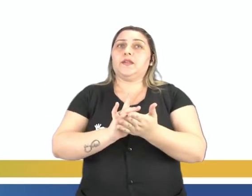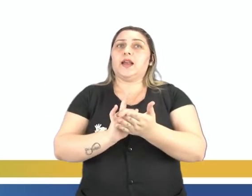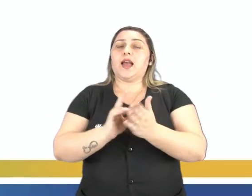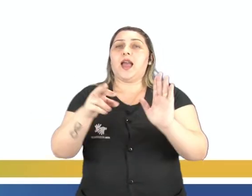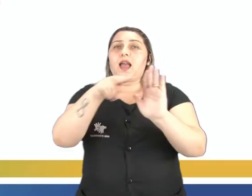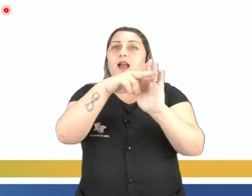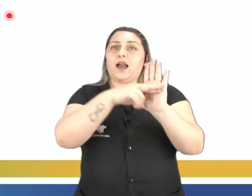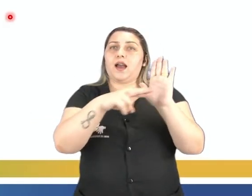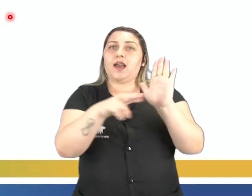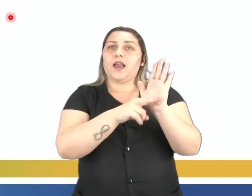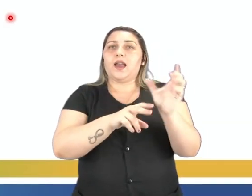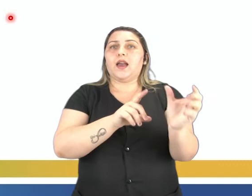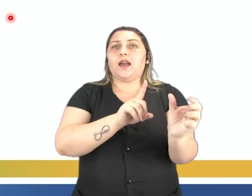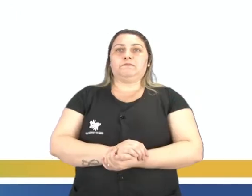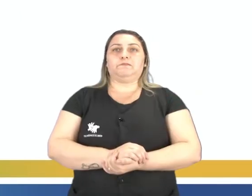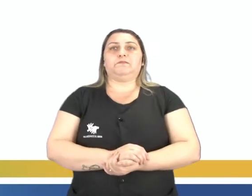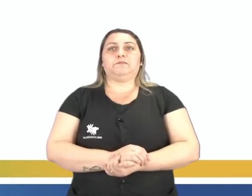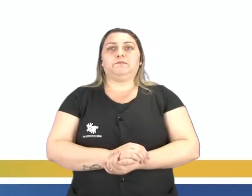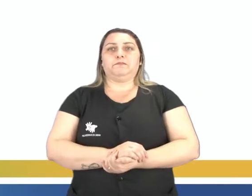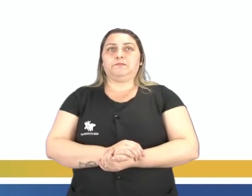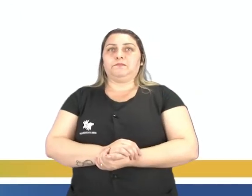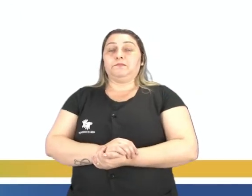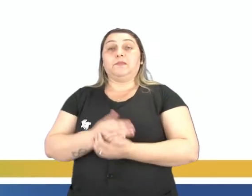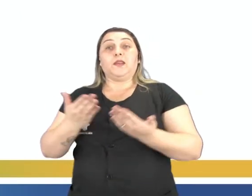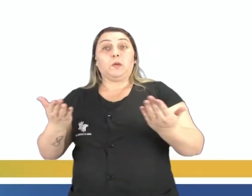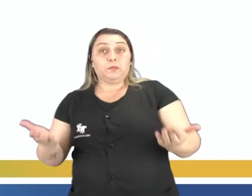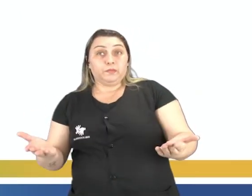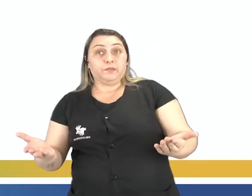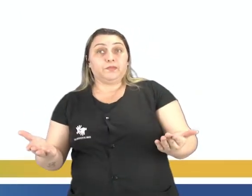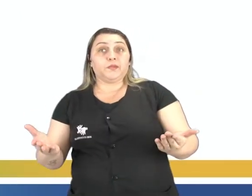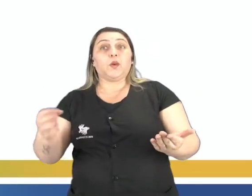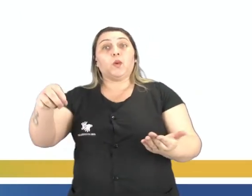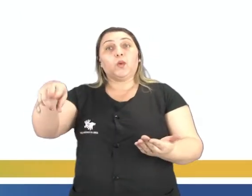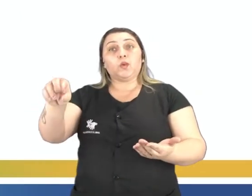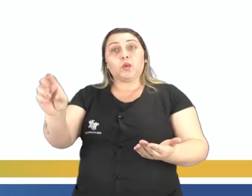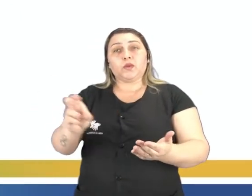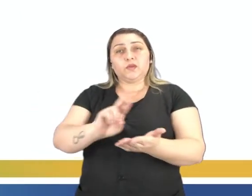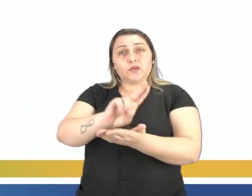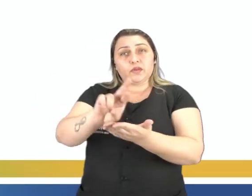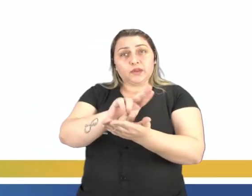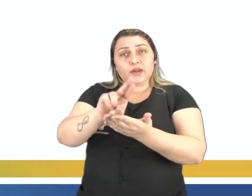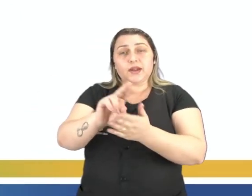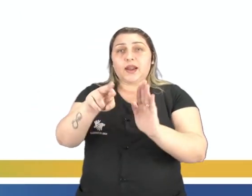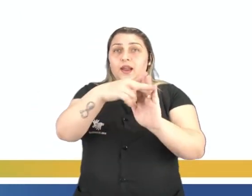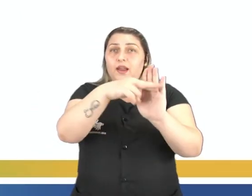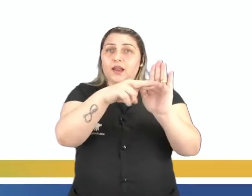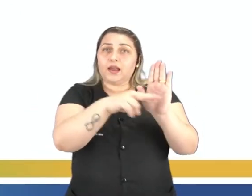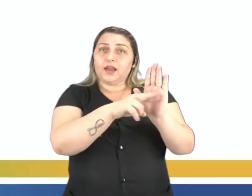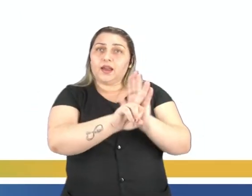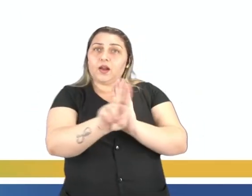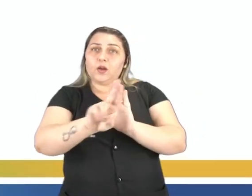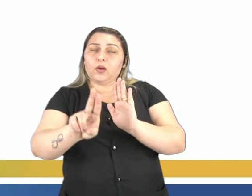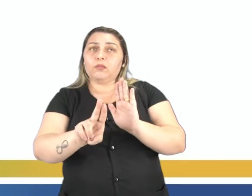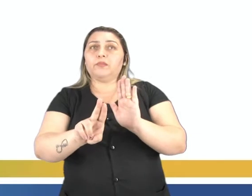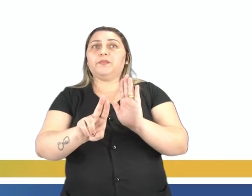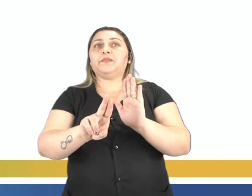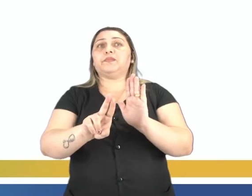regra da nomenclatura. Bom, quando os NOx for variáveis, a regra da nomenclatura vai